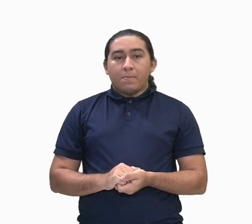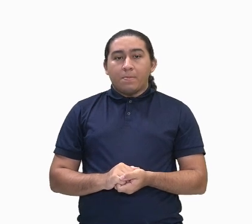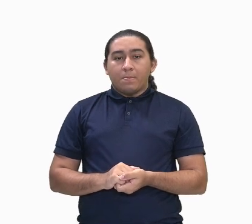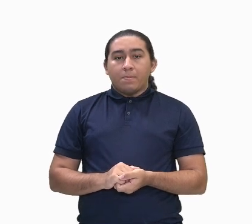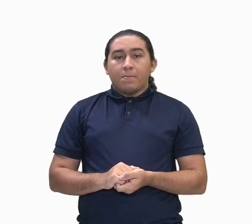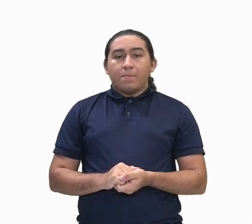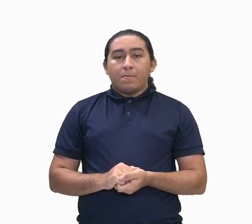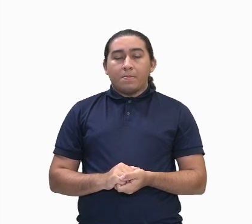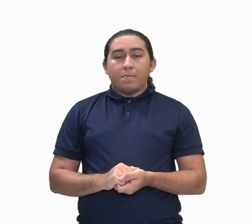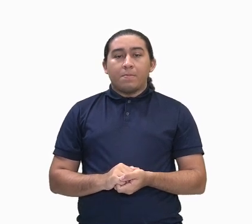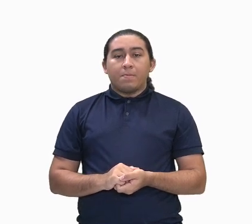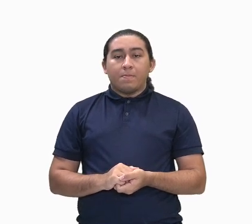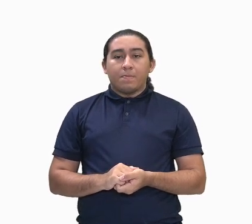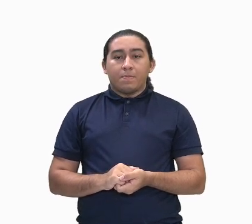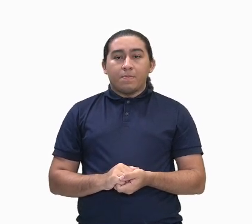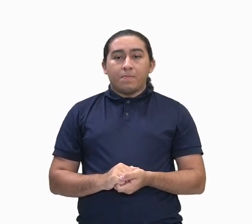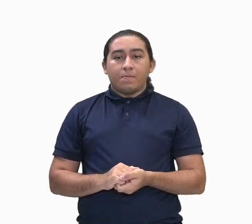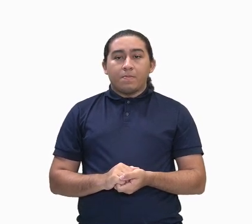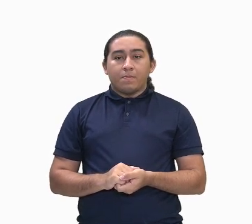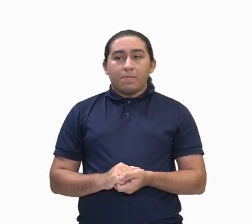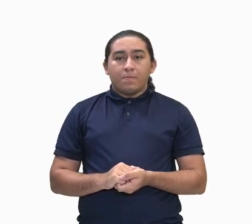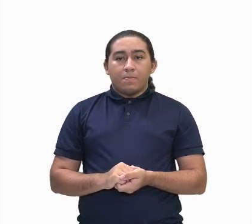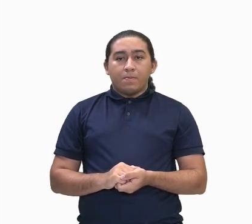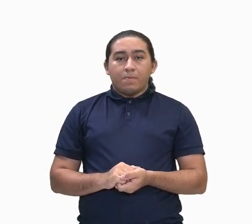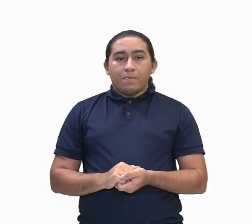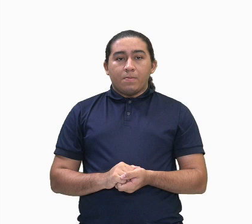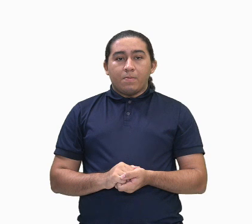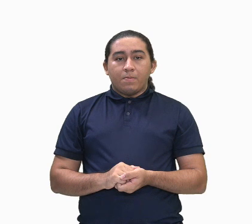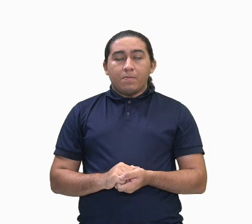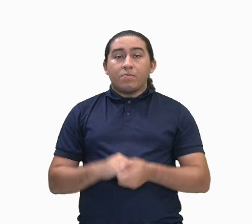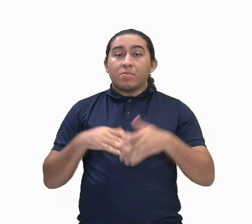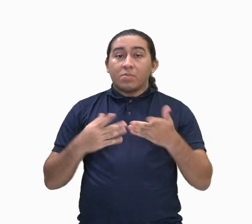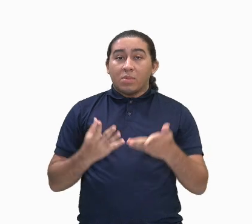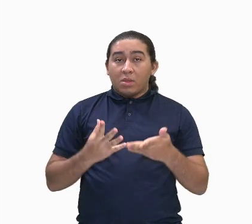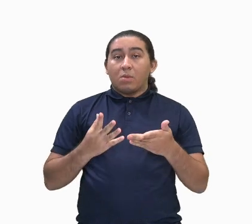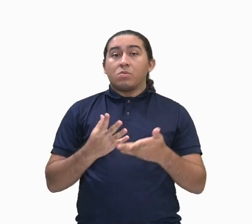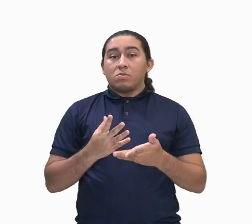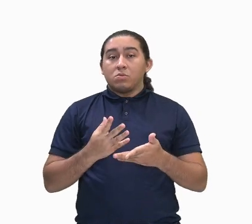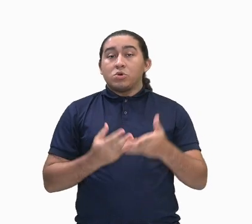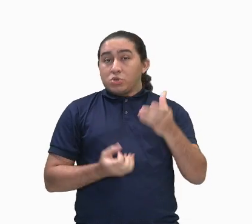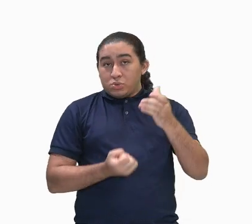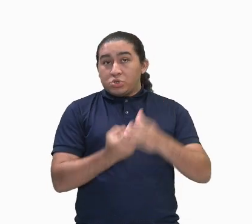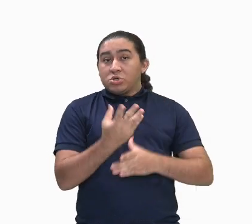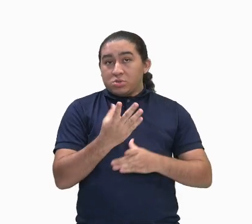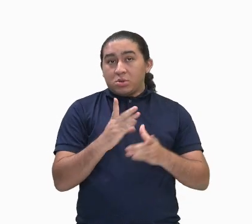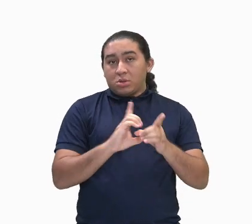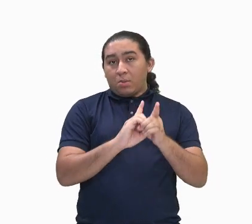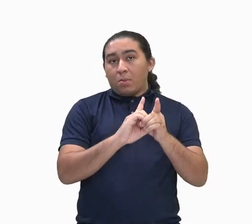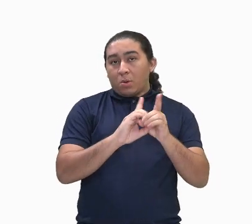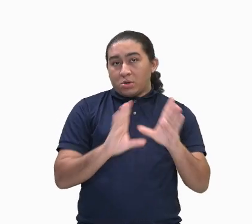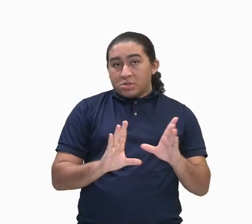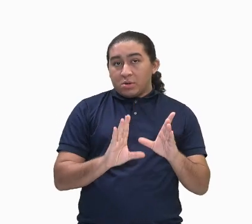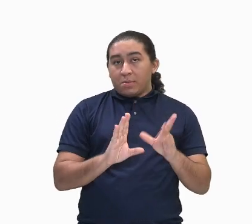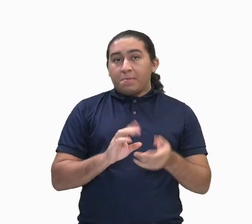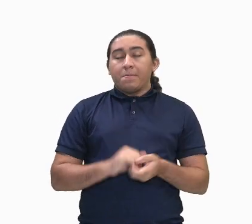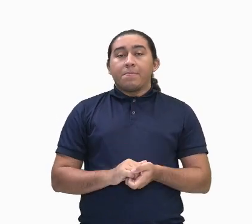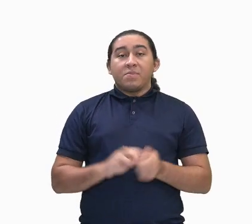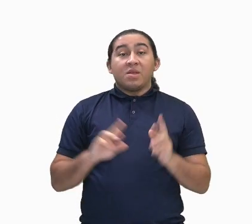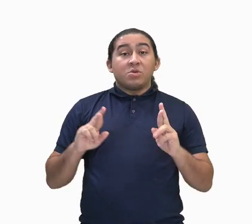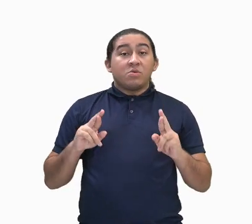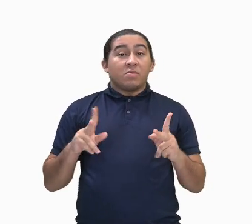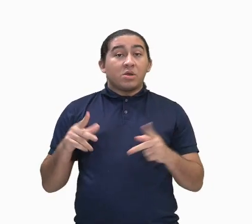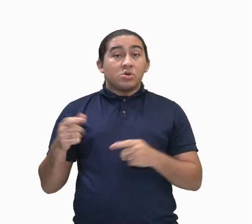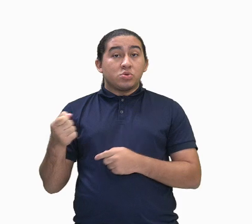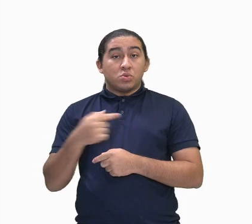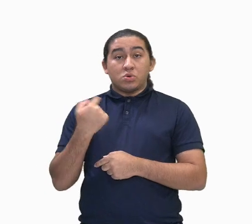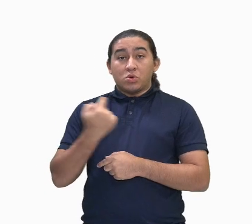dentro de Atenas, surgindo, não é? Então, a democracia, claro, bem diferente do que nós conhecemos hoje